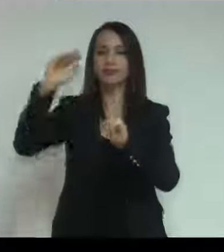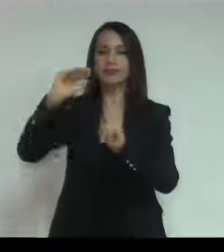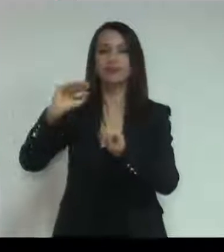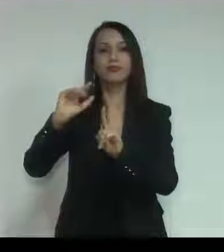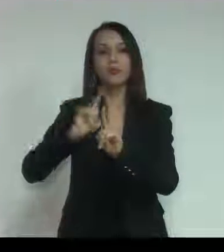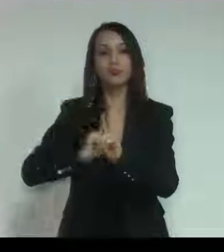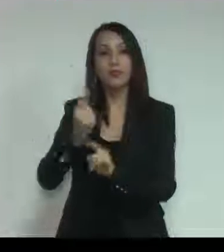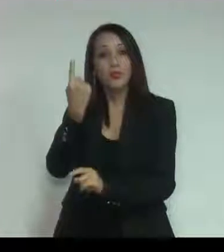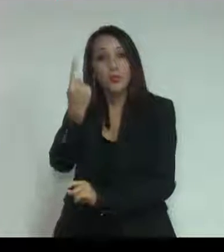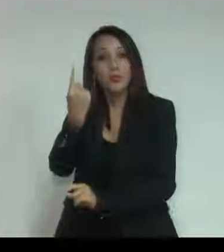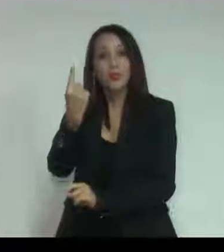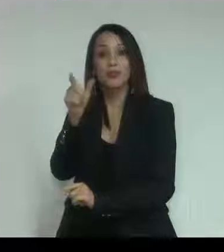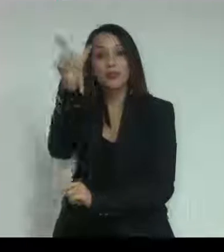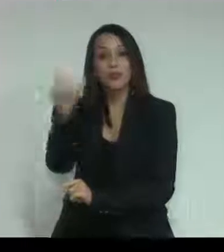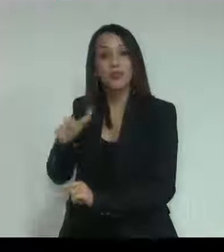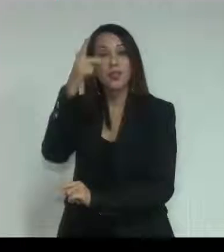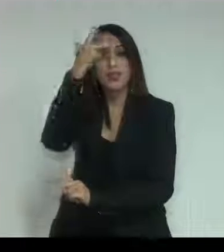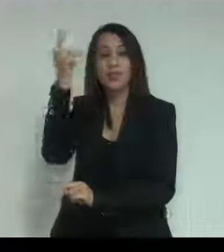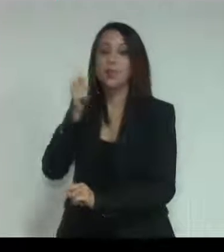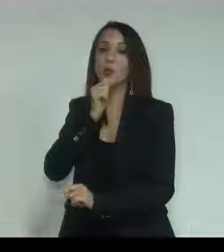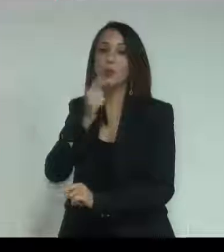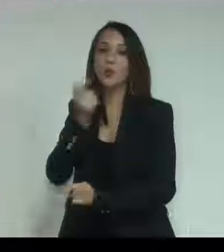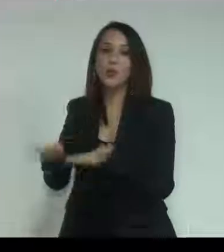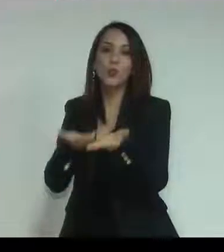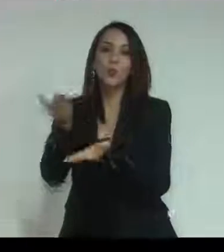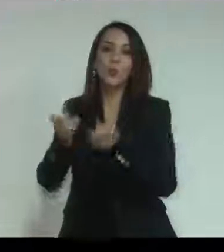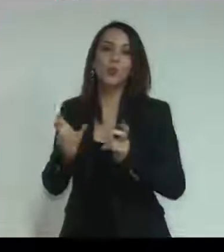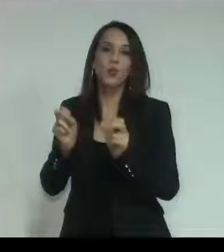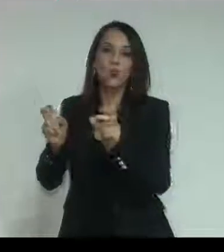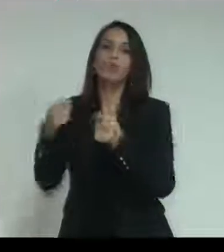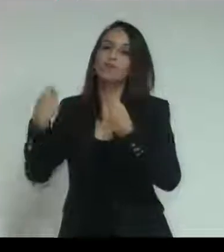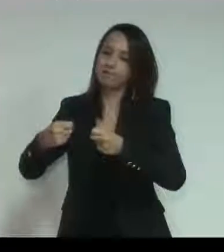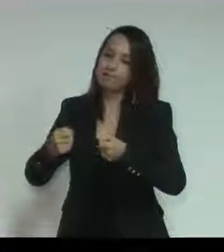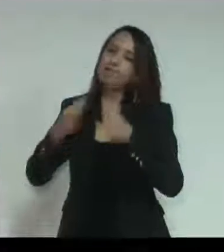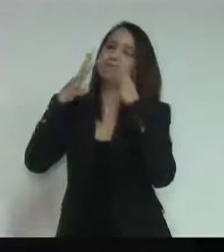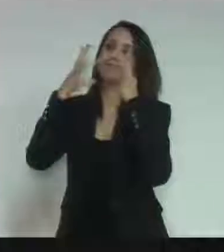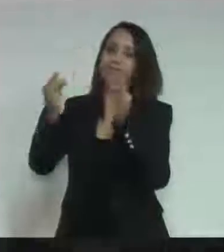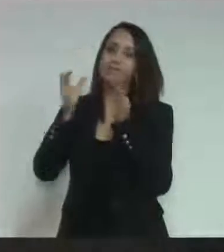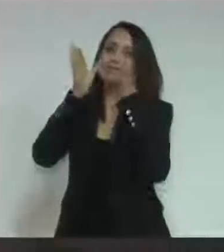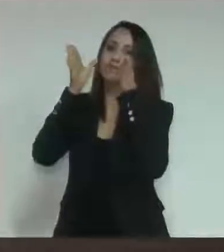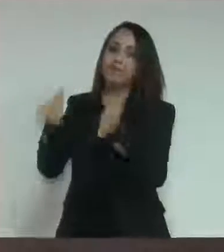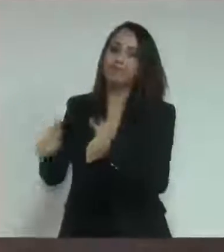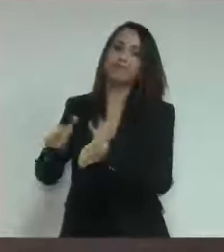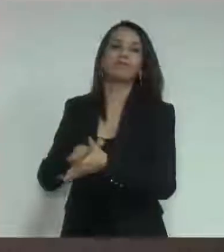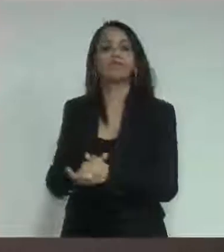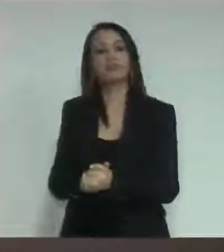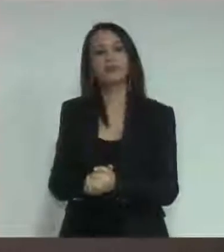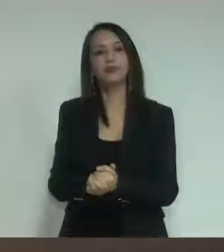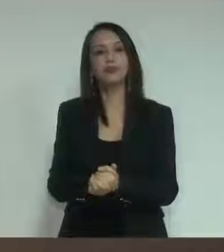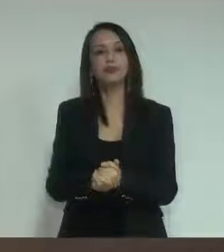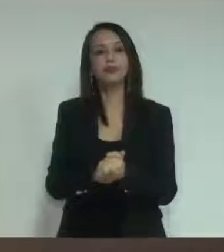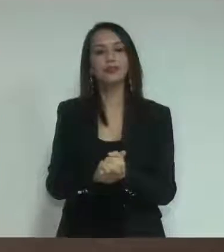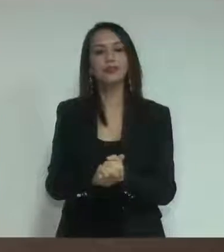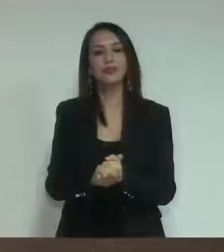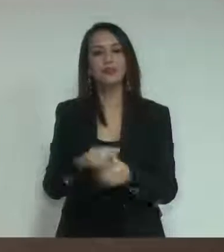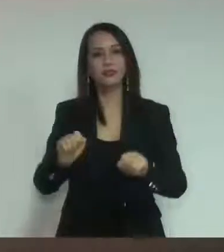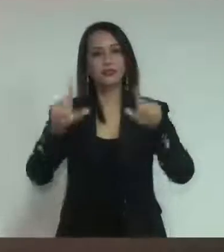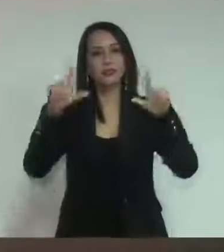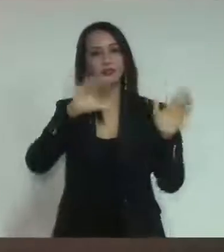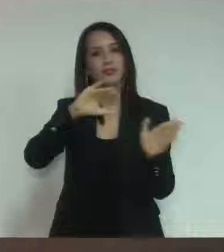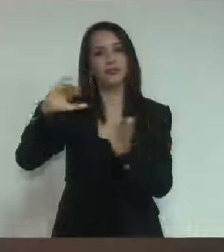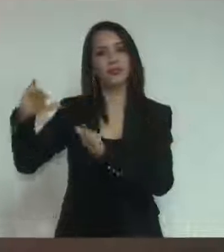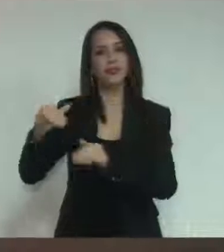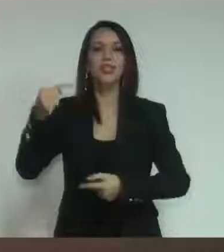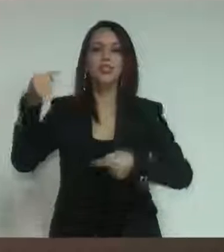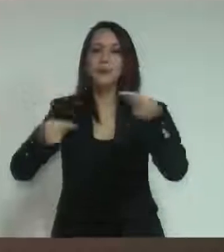cuidado, a gente precisa cuidar. Então, essa é a minha contribuição no mês de outubro. Pode tirar. Nós começamos